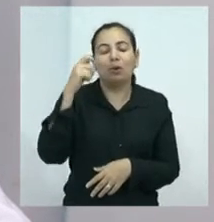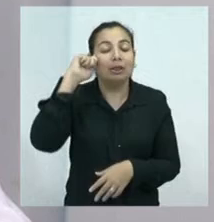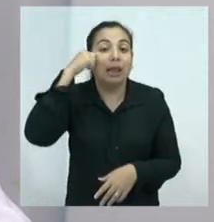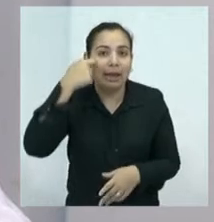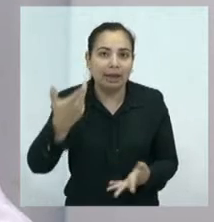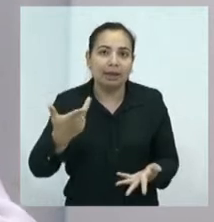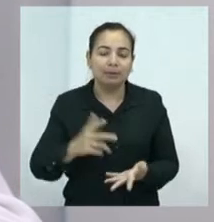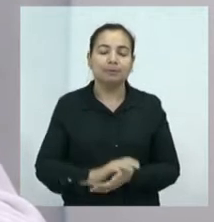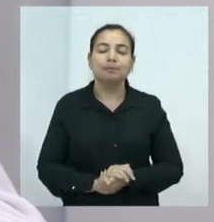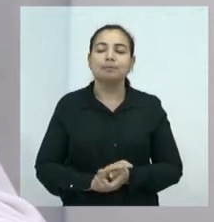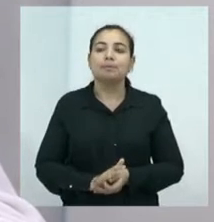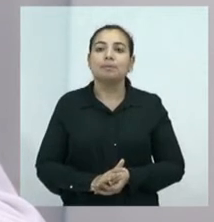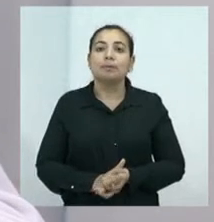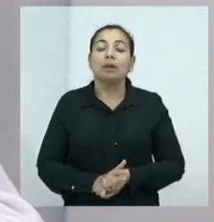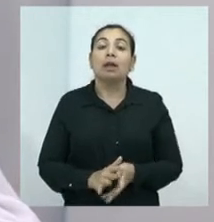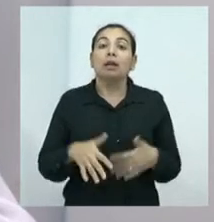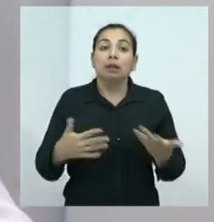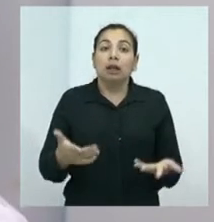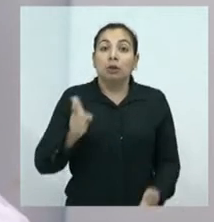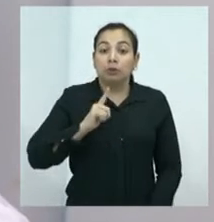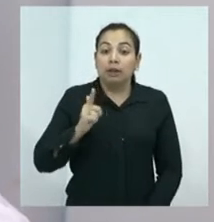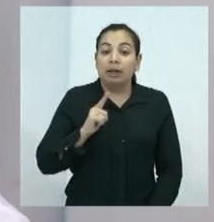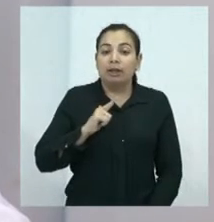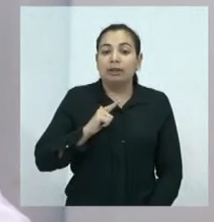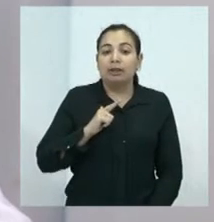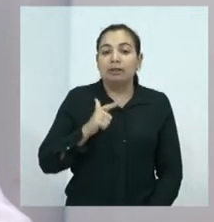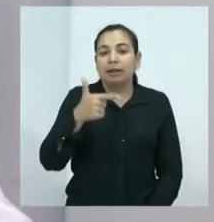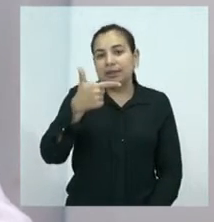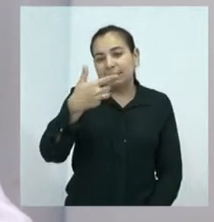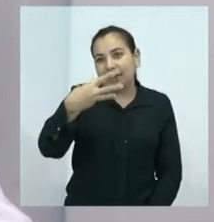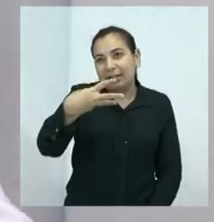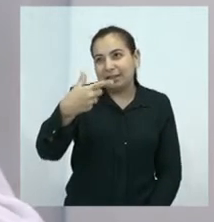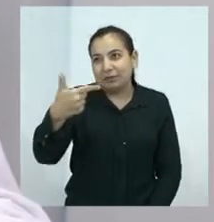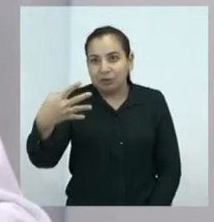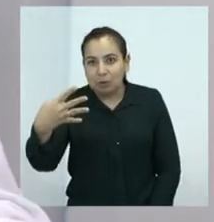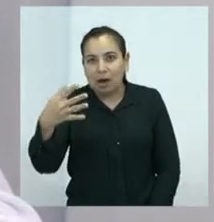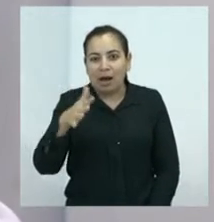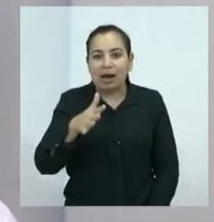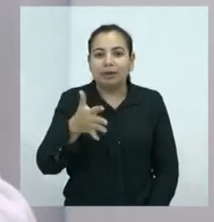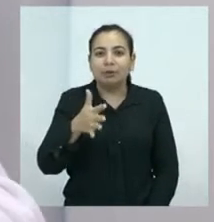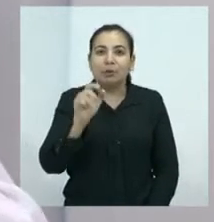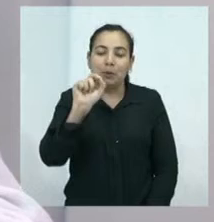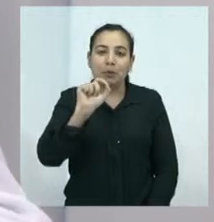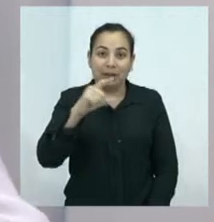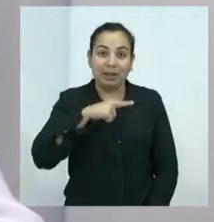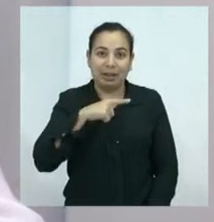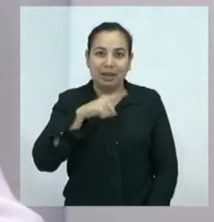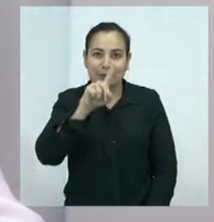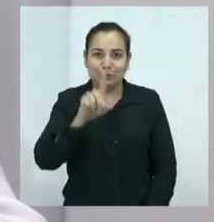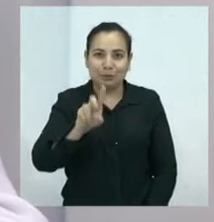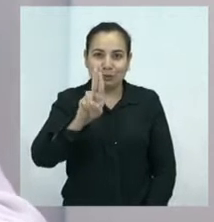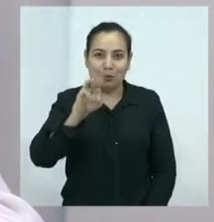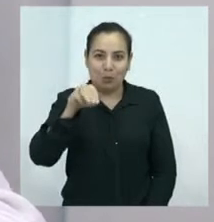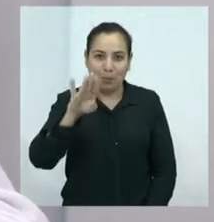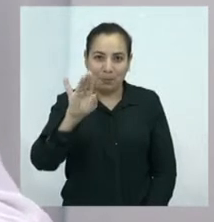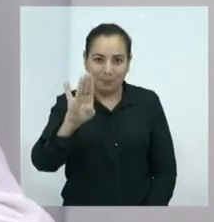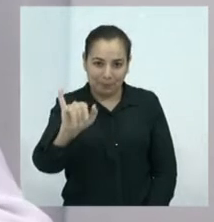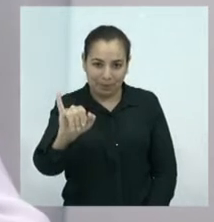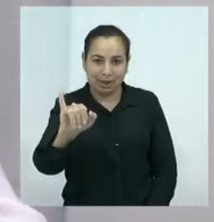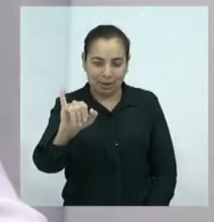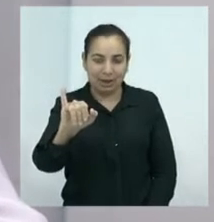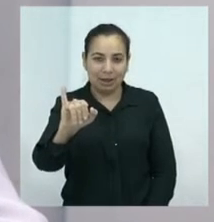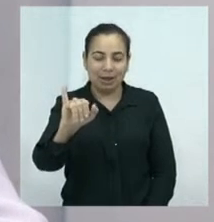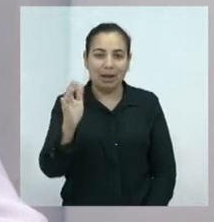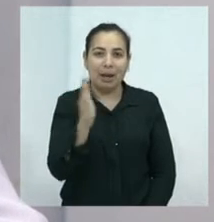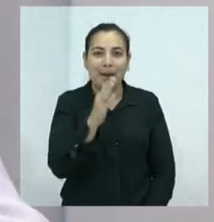que nós estamos 324 anos após a morte de Zumbi do Palmares, que essa data também se dá por se comemorar o dia da morte de Zumbi